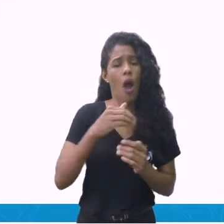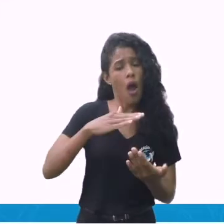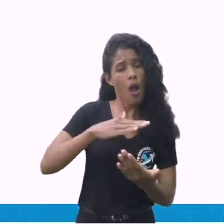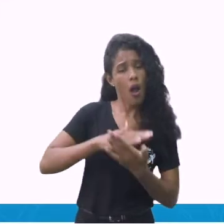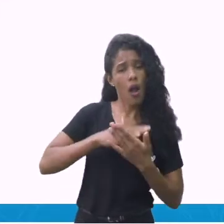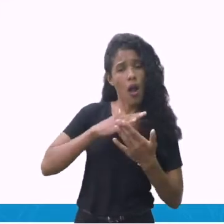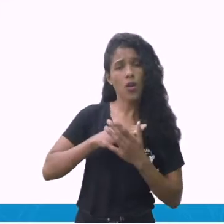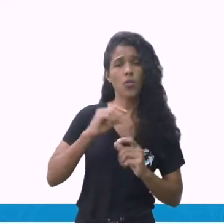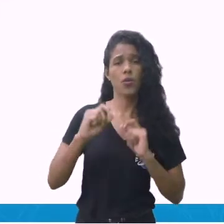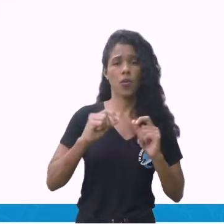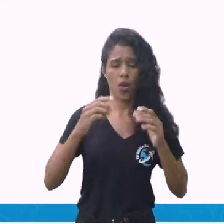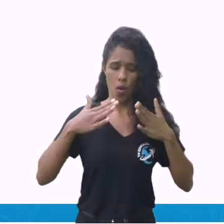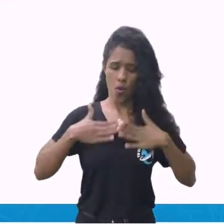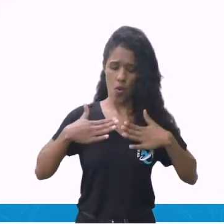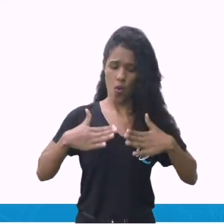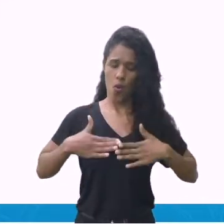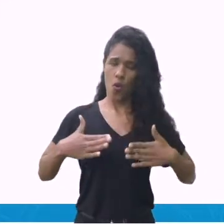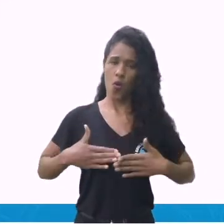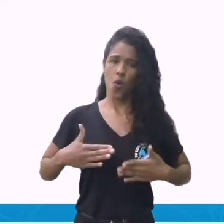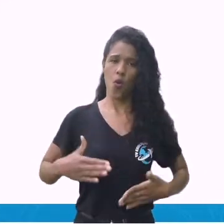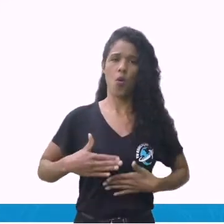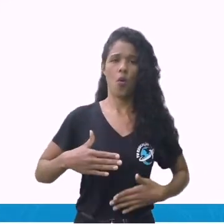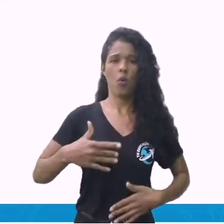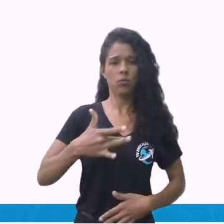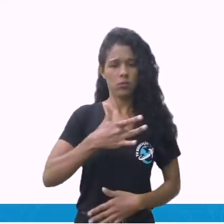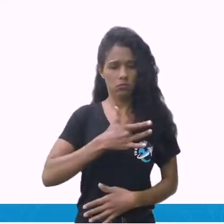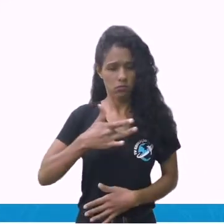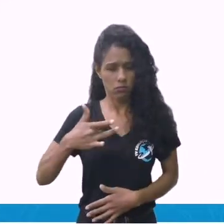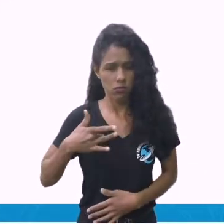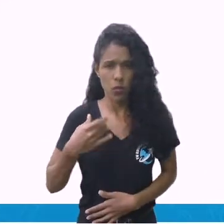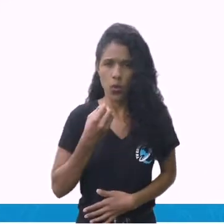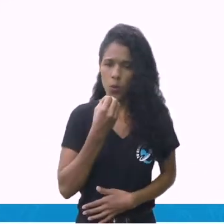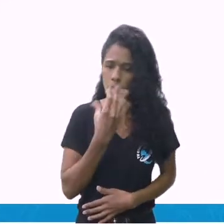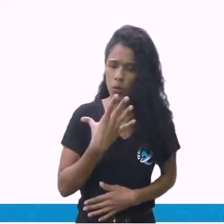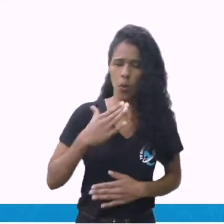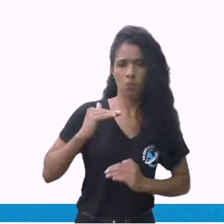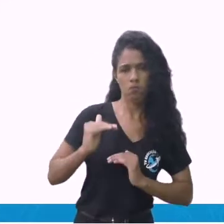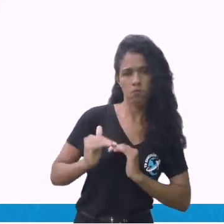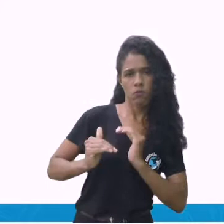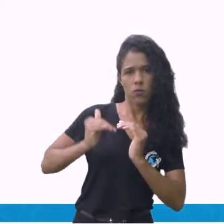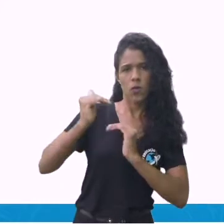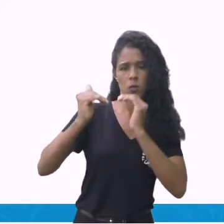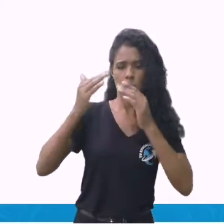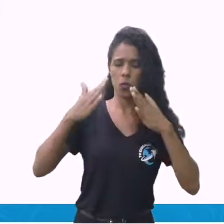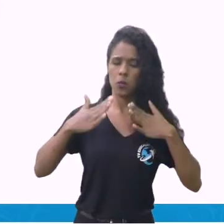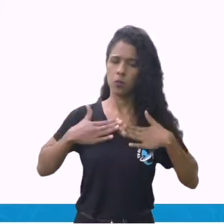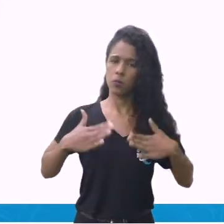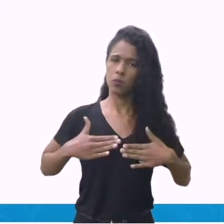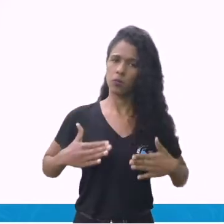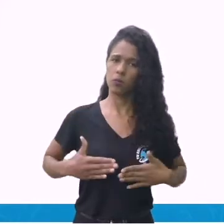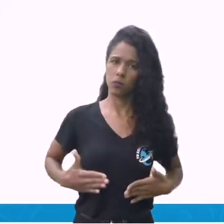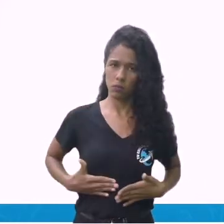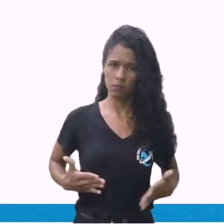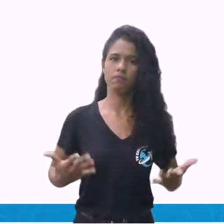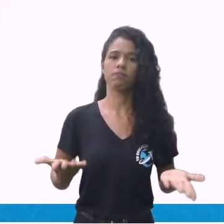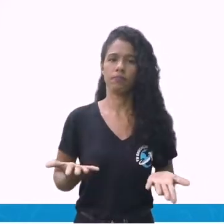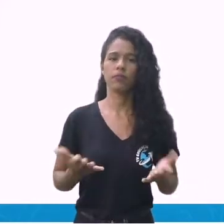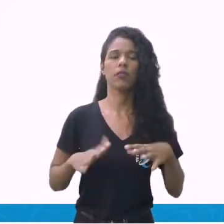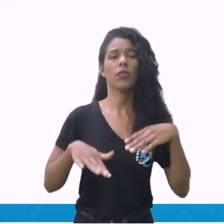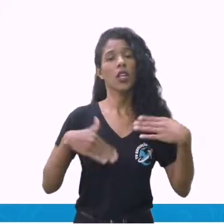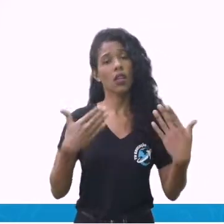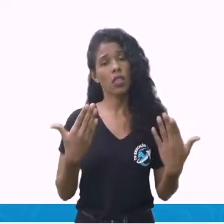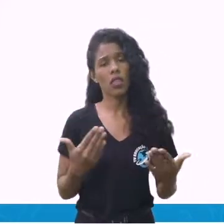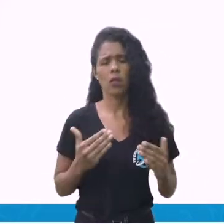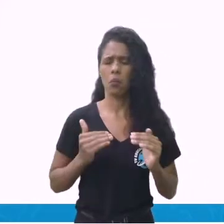corpo, o crescimento do nosso corpo e o desenvolvimento do nosso corpo, tá? E todo